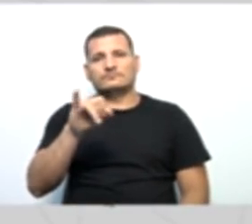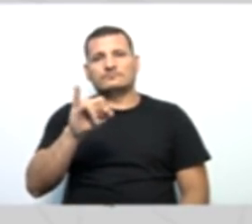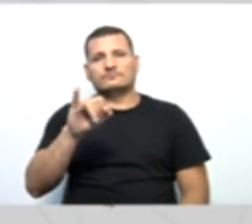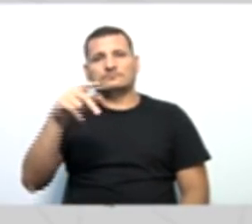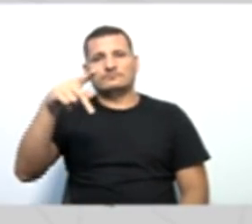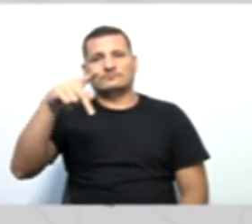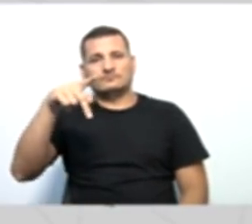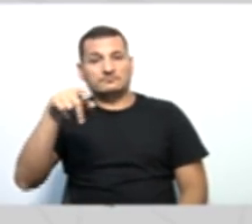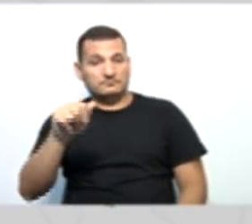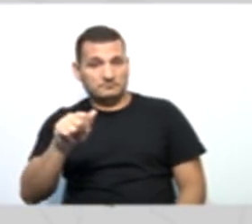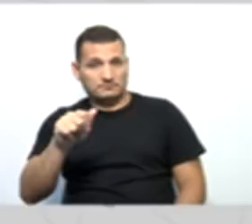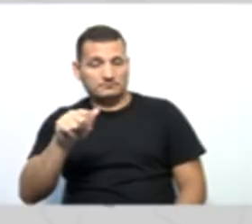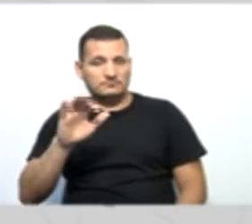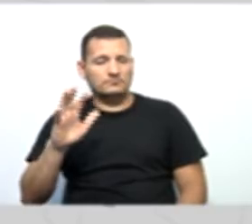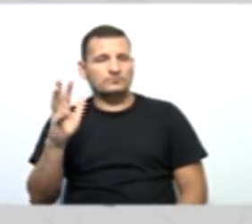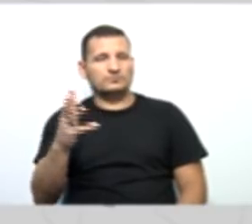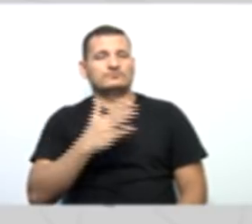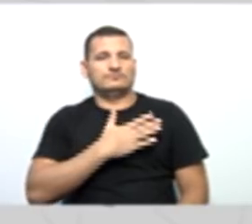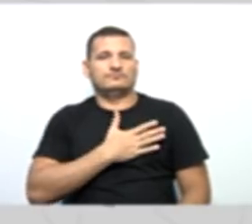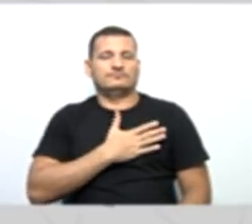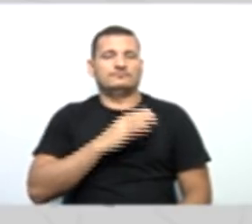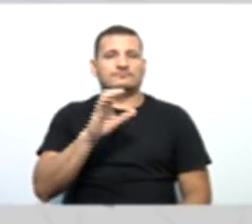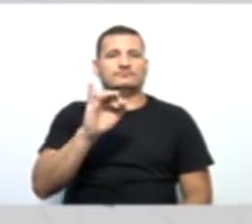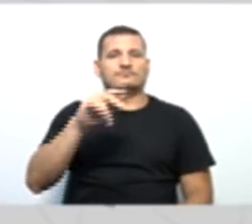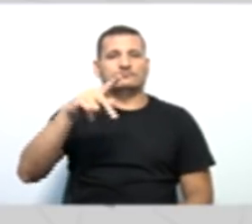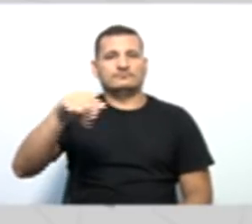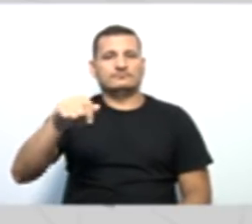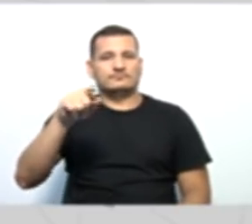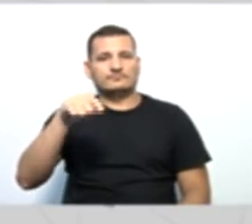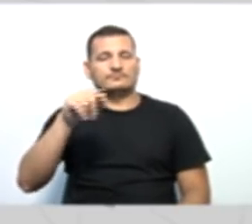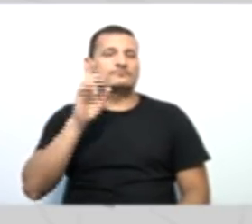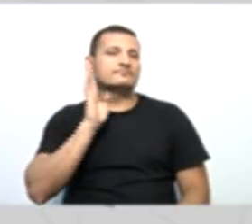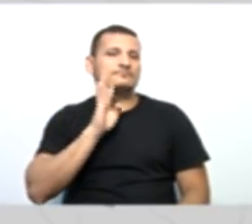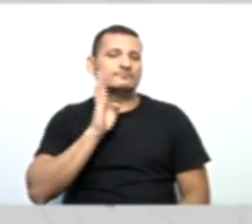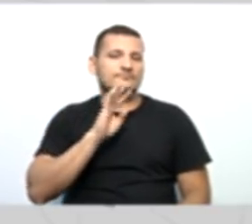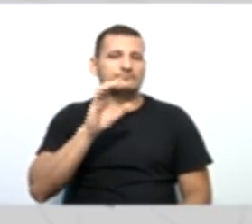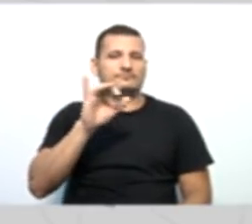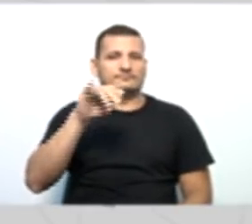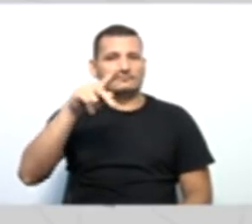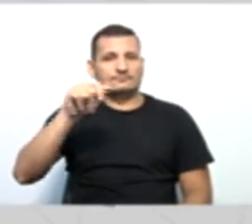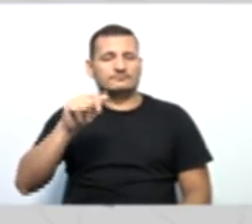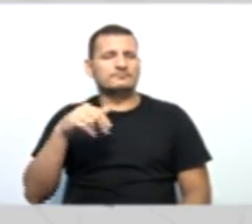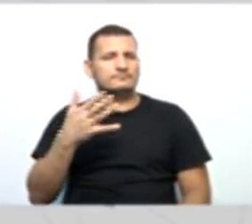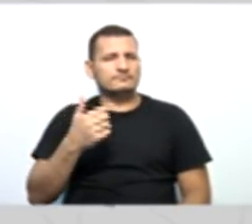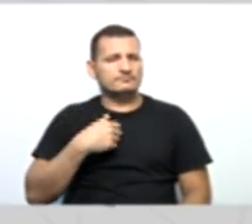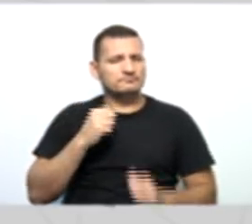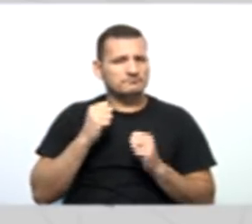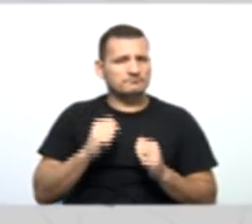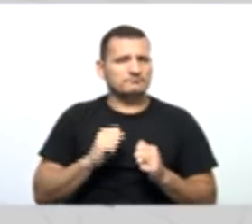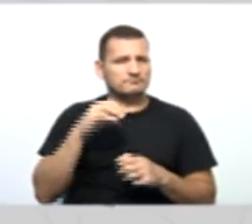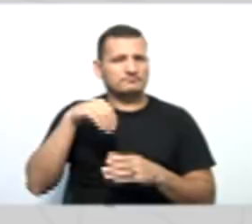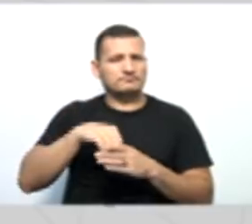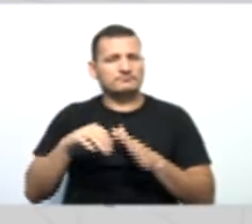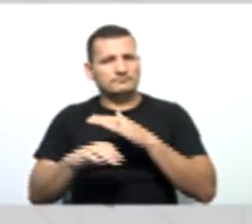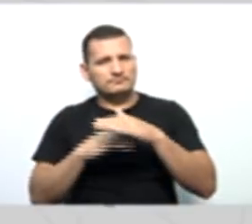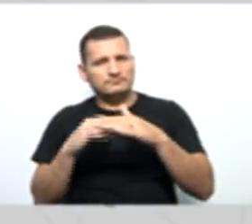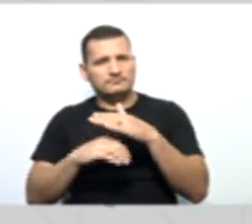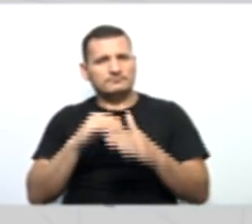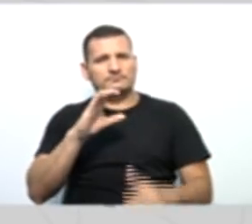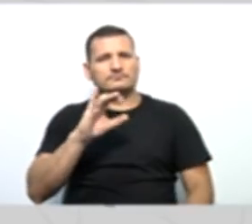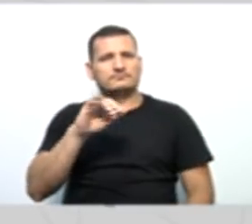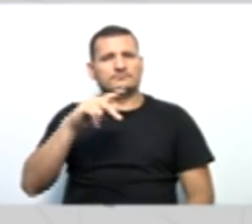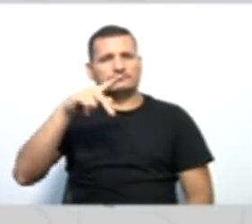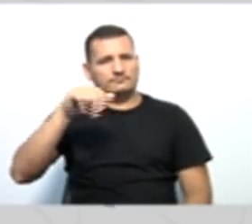a CIPA é legal. Eu vi algumas pessoas comentando, poxa, professor, então eu posso ter uma CIPA na minha empresa com menos de